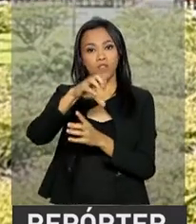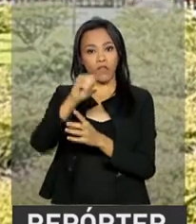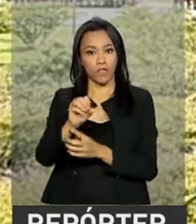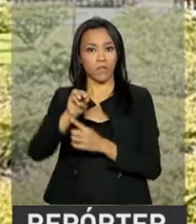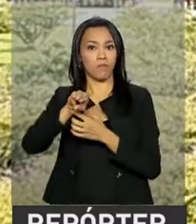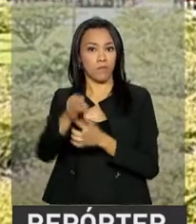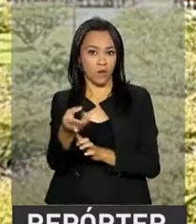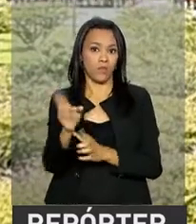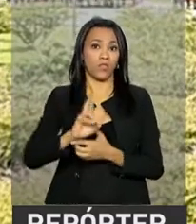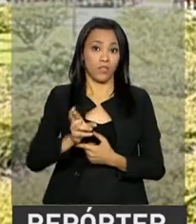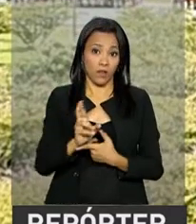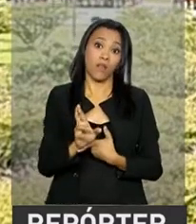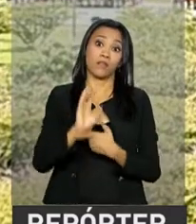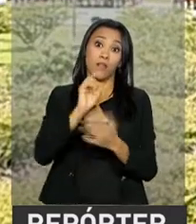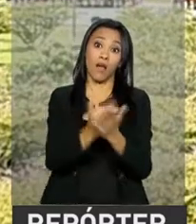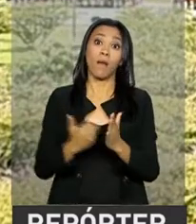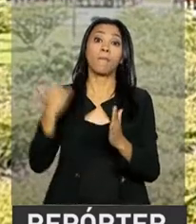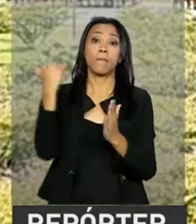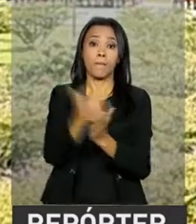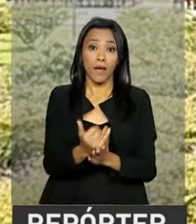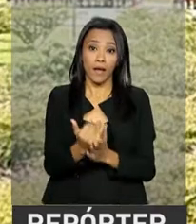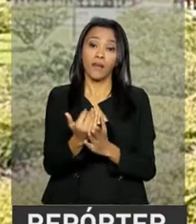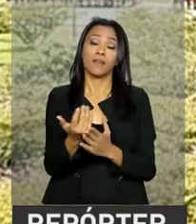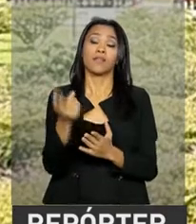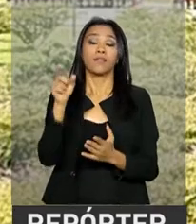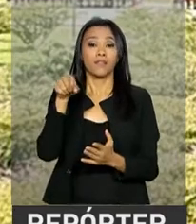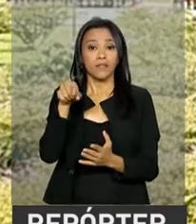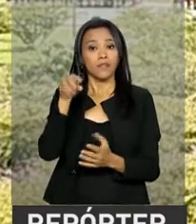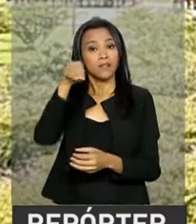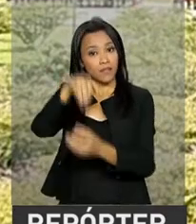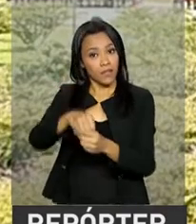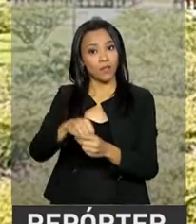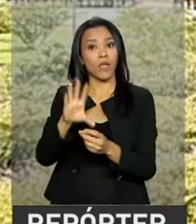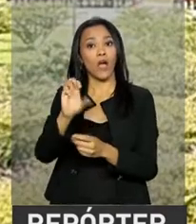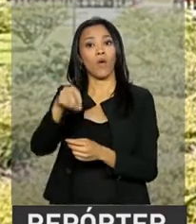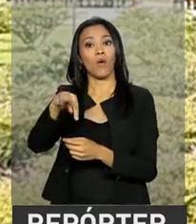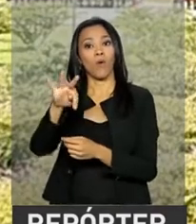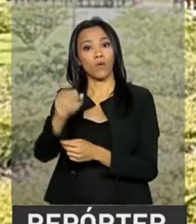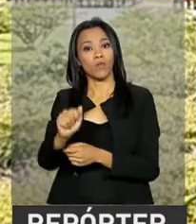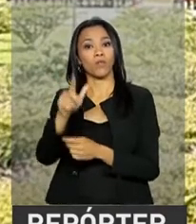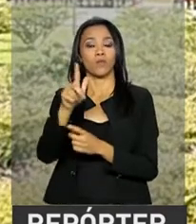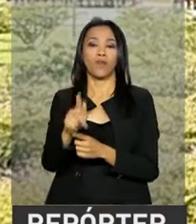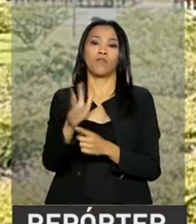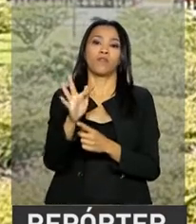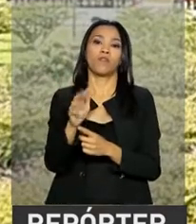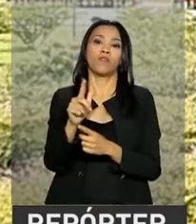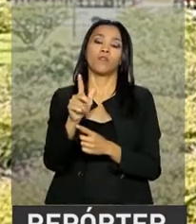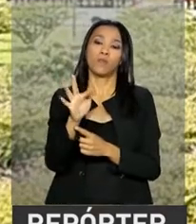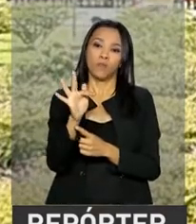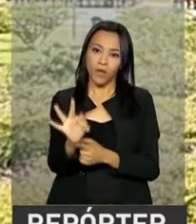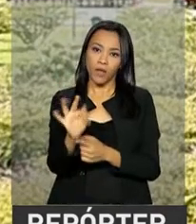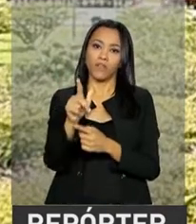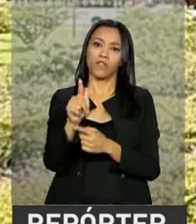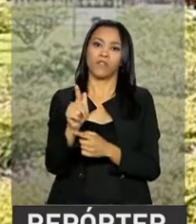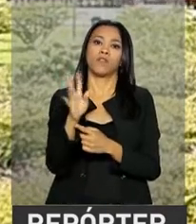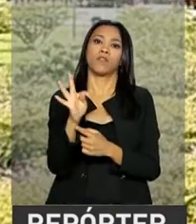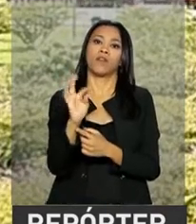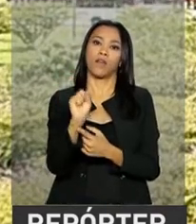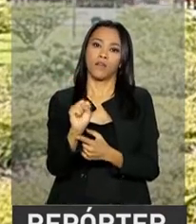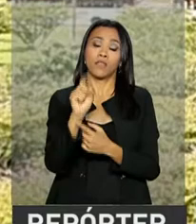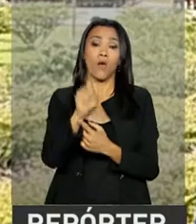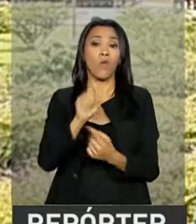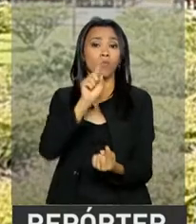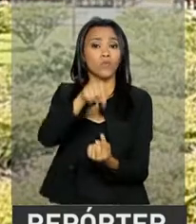de reais a mais nas contas vinculadas do fgts essa medida foi anunciada para ver com